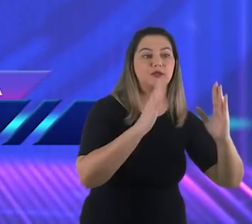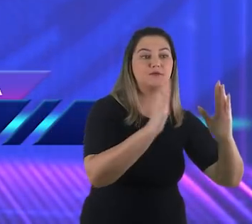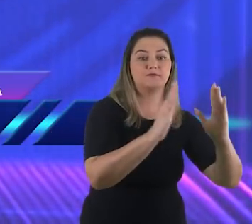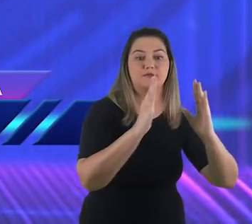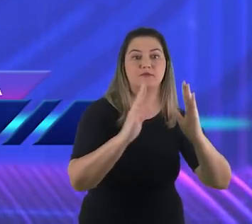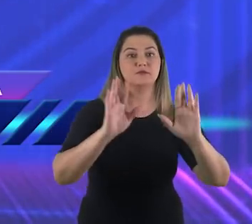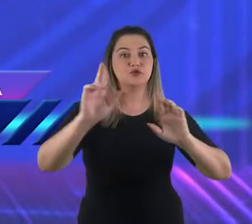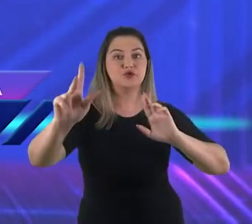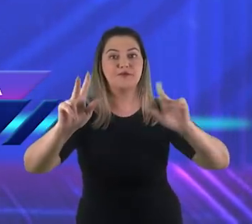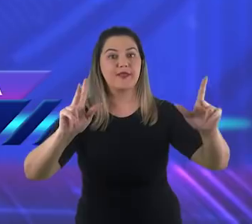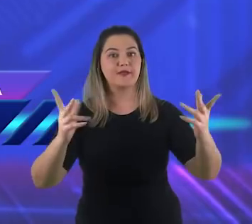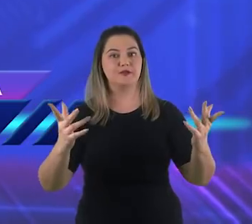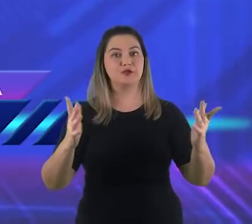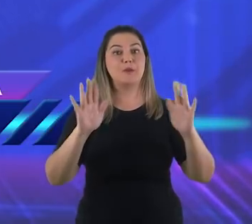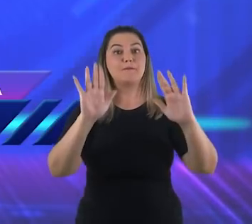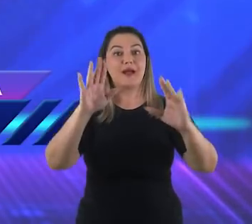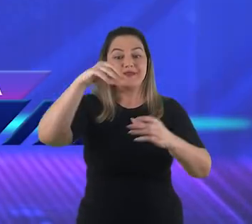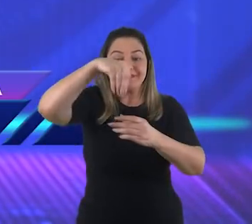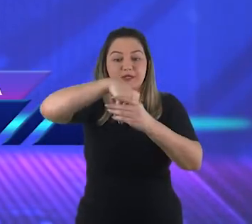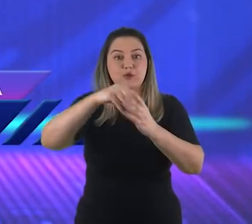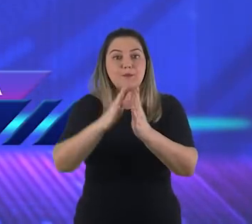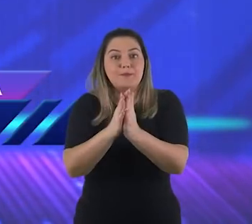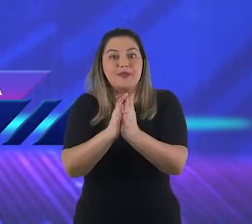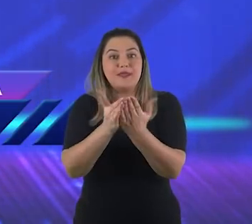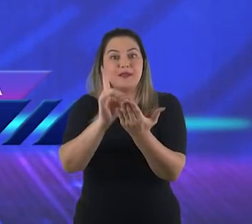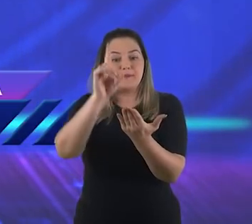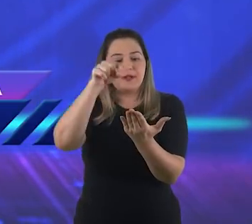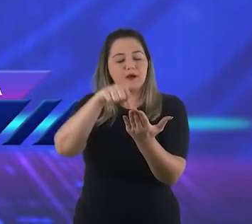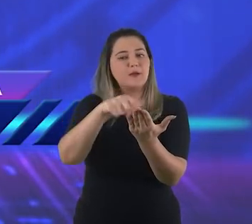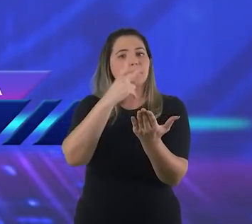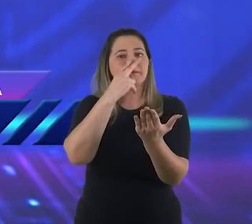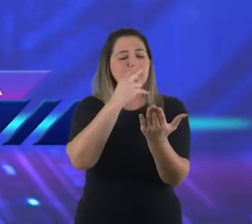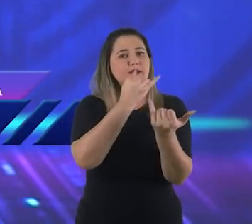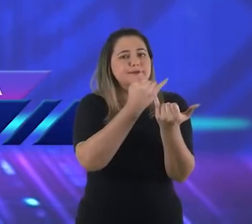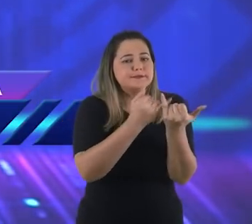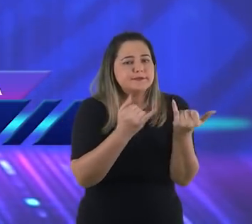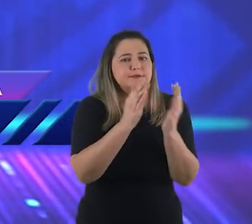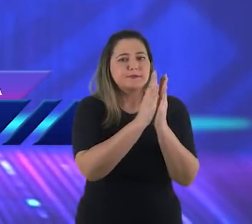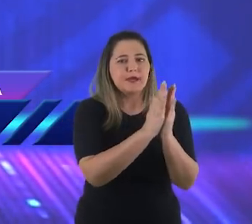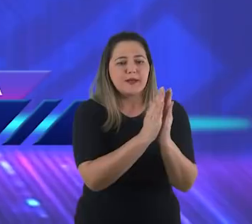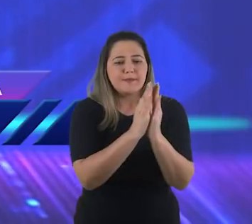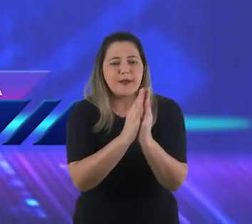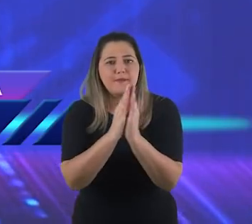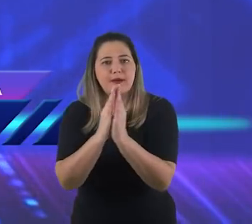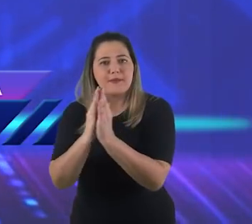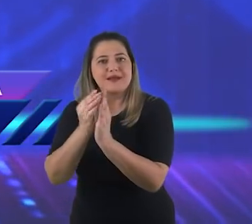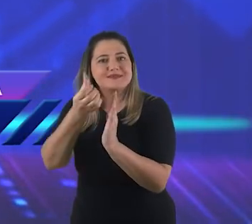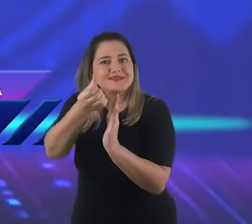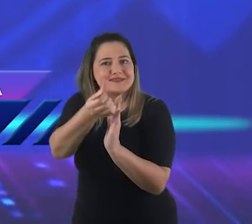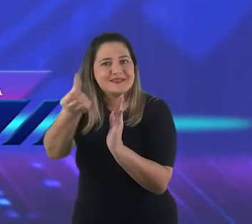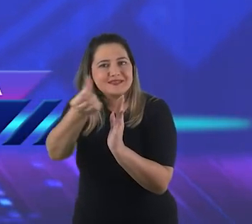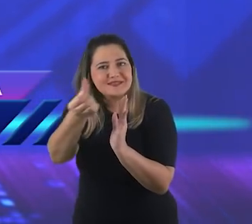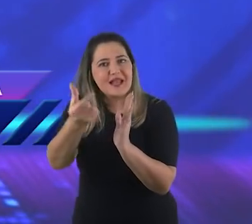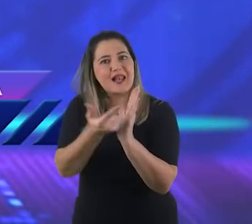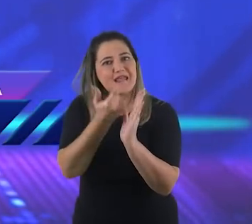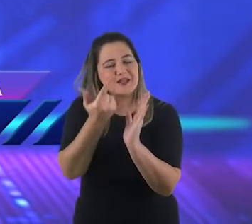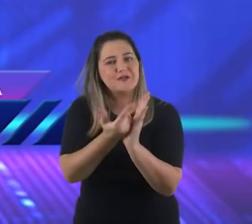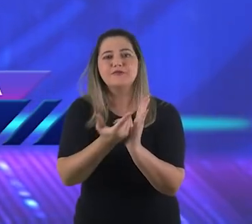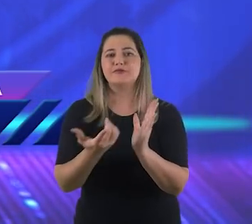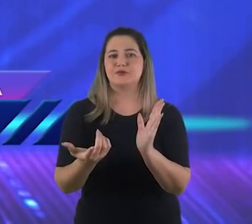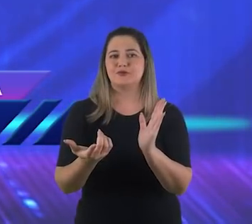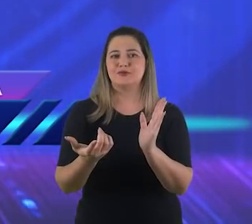forma. Porque há na Bíblia um caráter distintivo de qualquer outro livro. Porque aqui